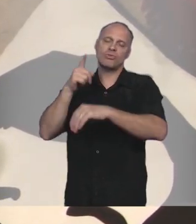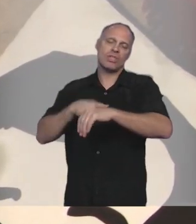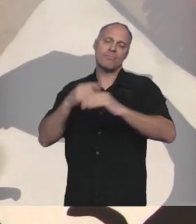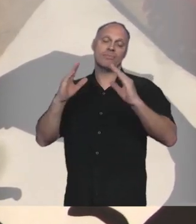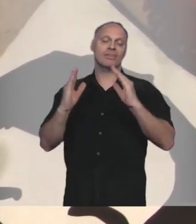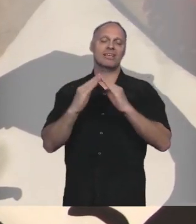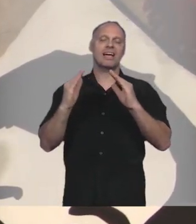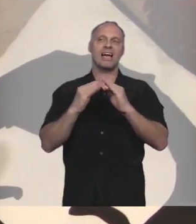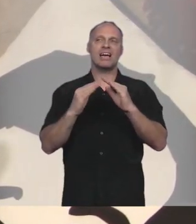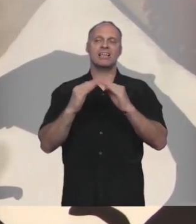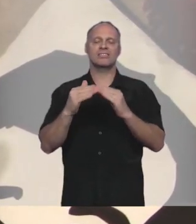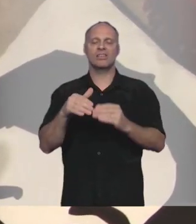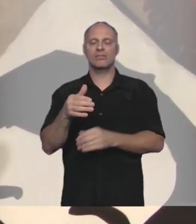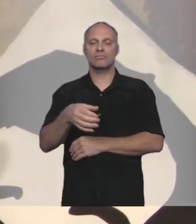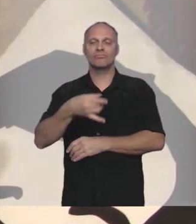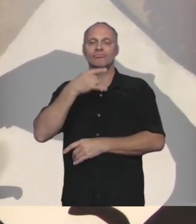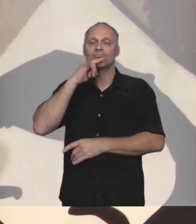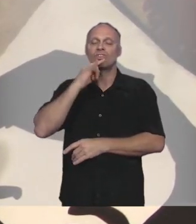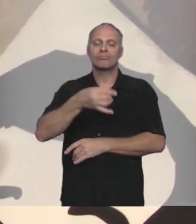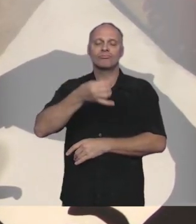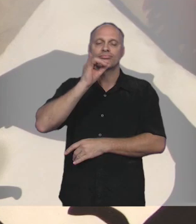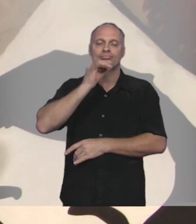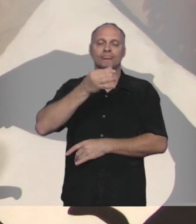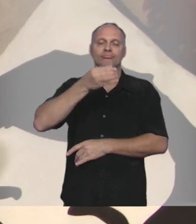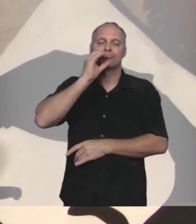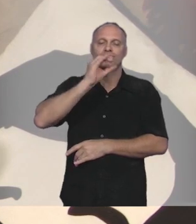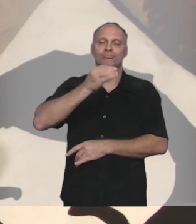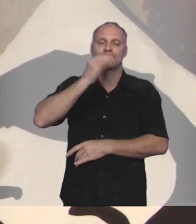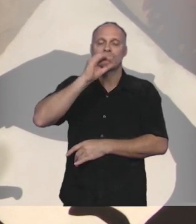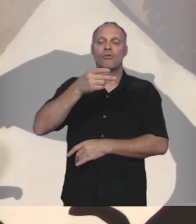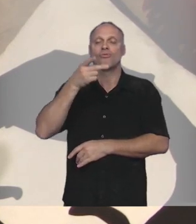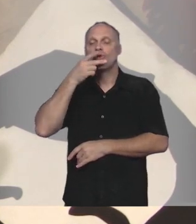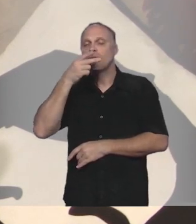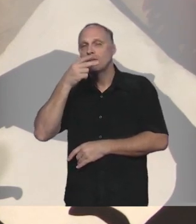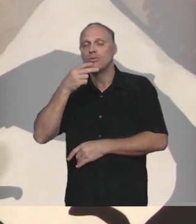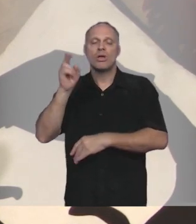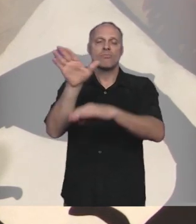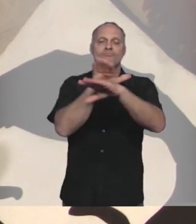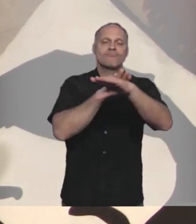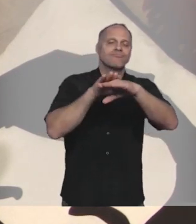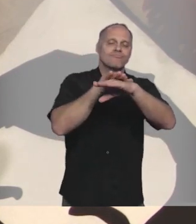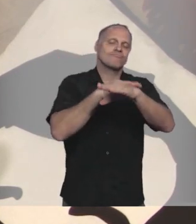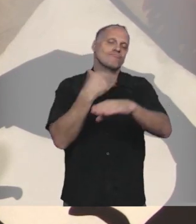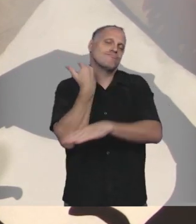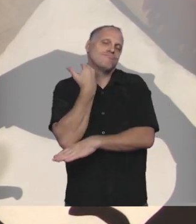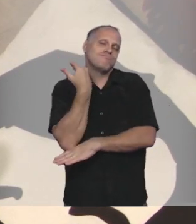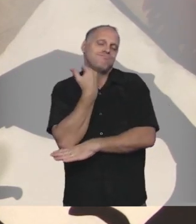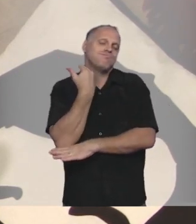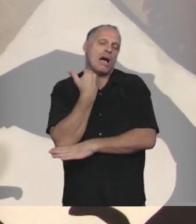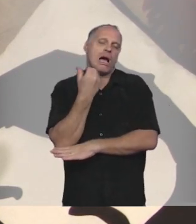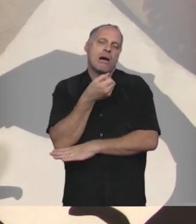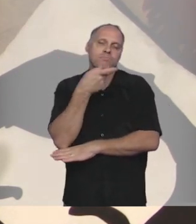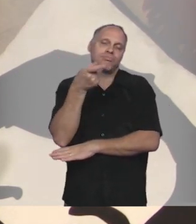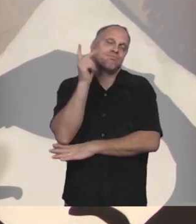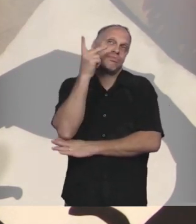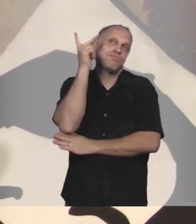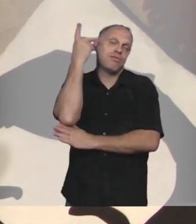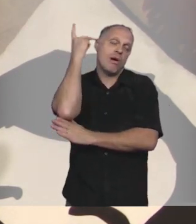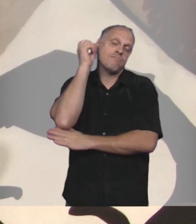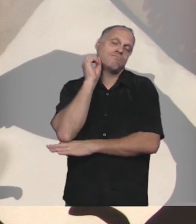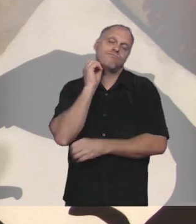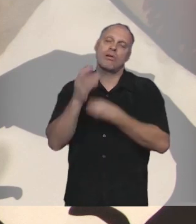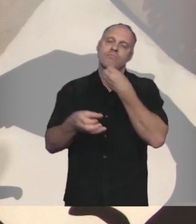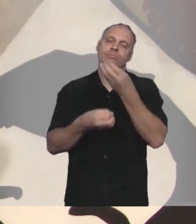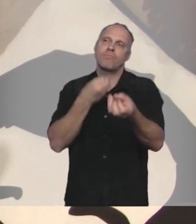E ele conversava bastante, contava histórias e ele não finalizava a maioria das frases.